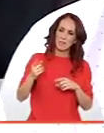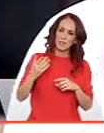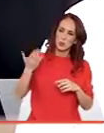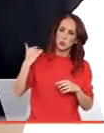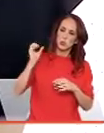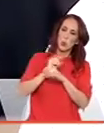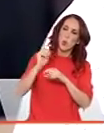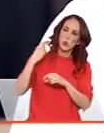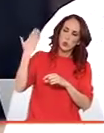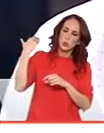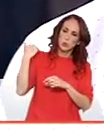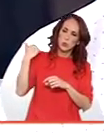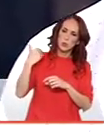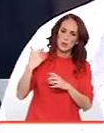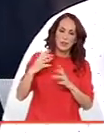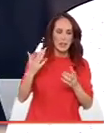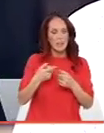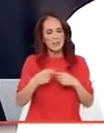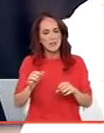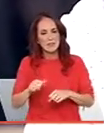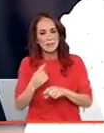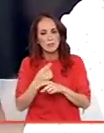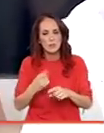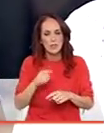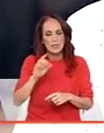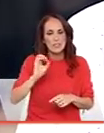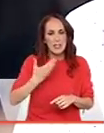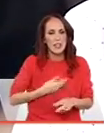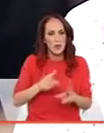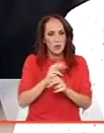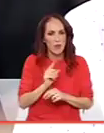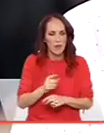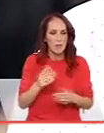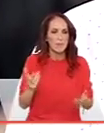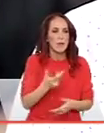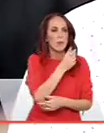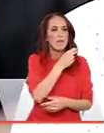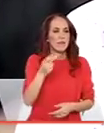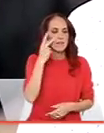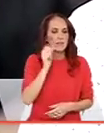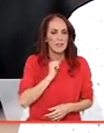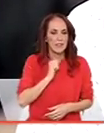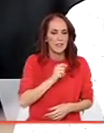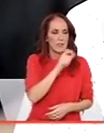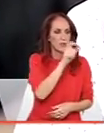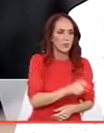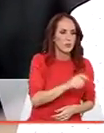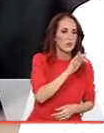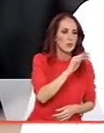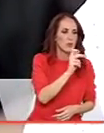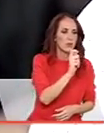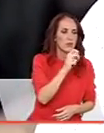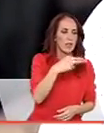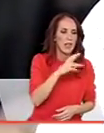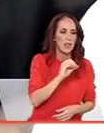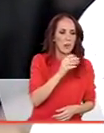é diferente porque é para eu costumo sempre utilizar uma uma frase do pra minha vida dodô fernando pessoa diz o seguinte